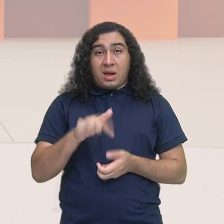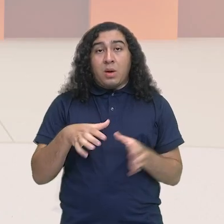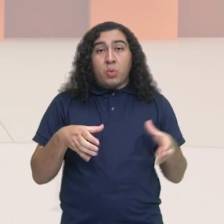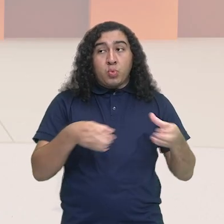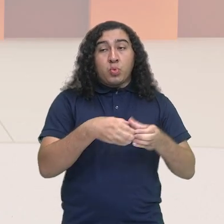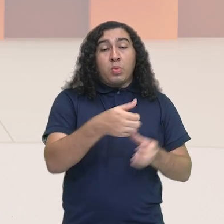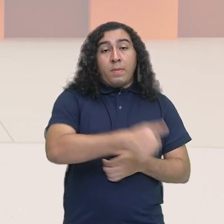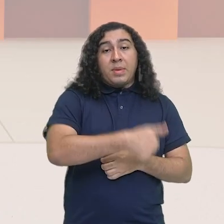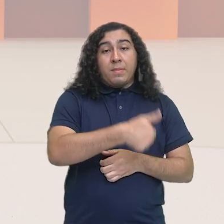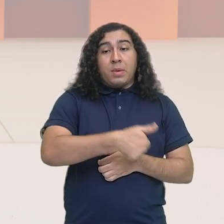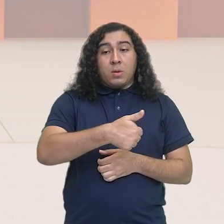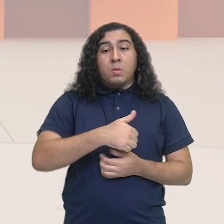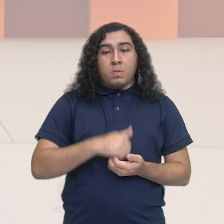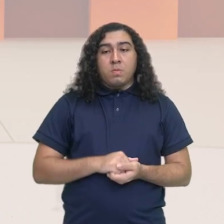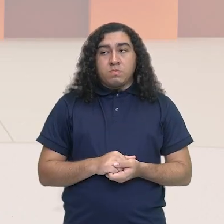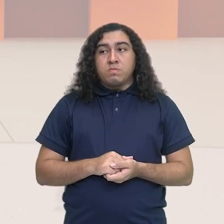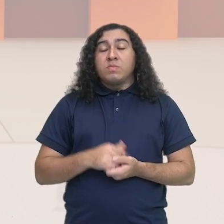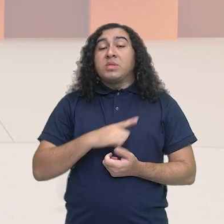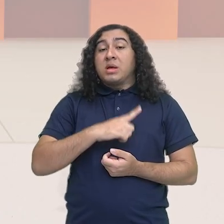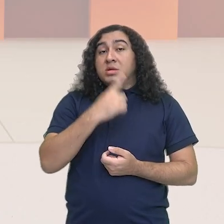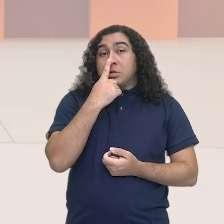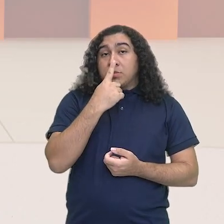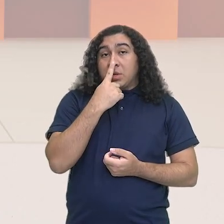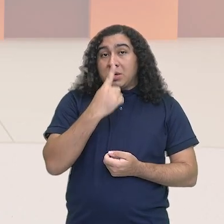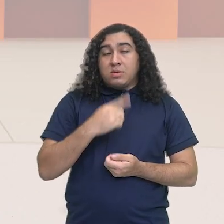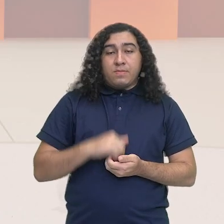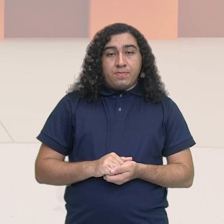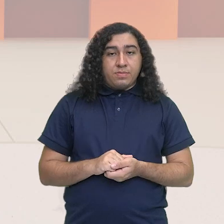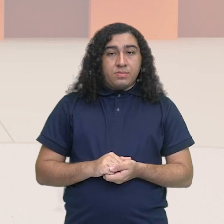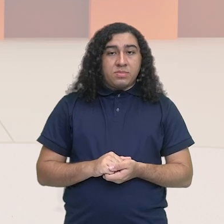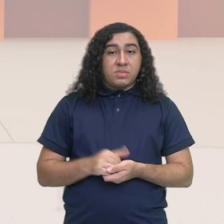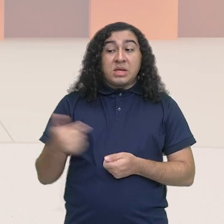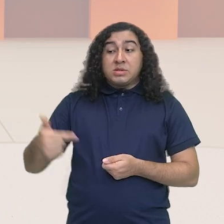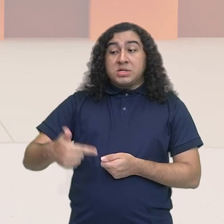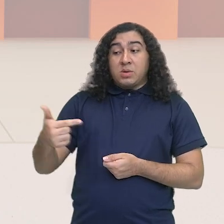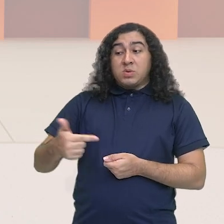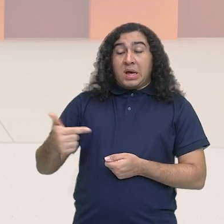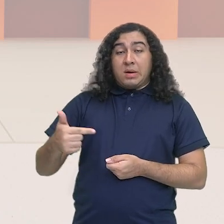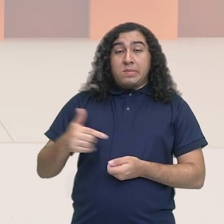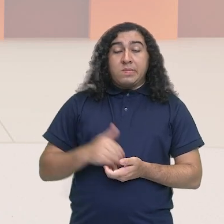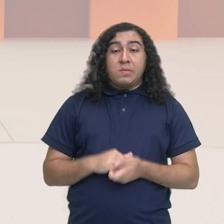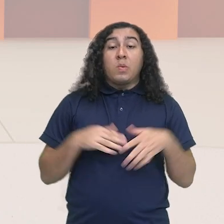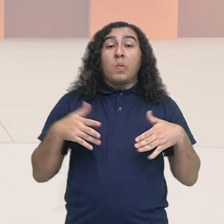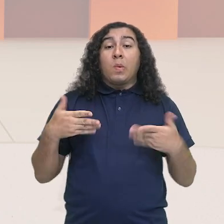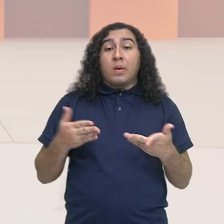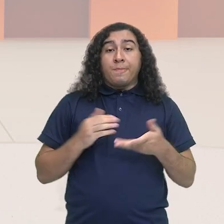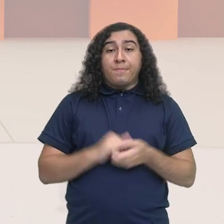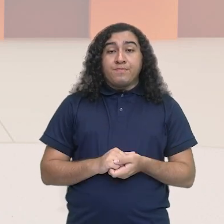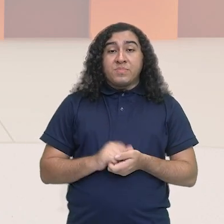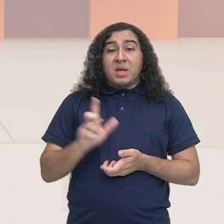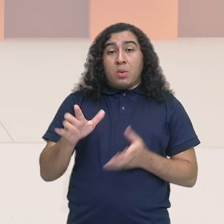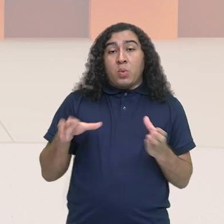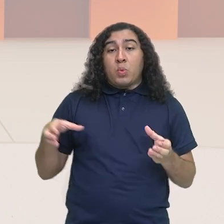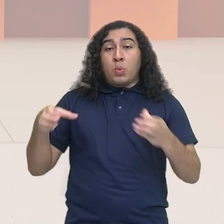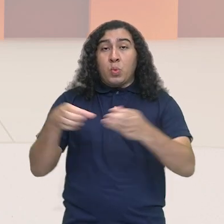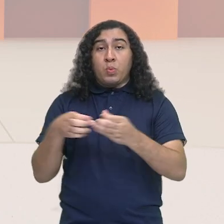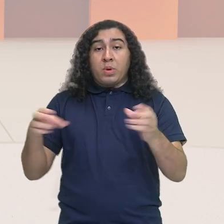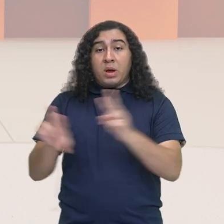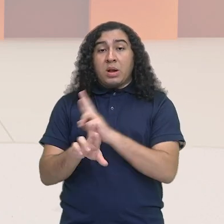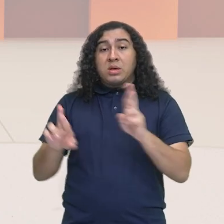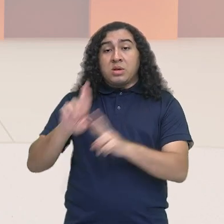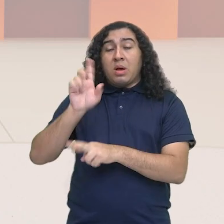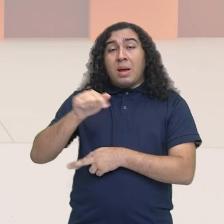Né? Vejam lá, estão mais próximos. Né? E os grupos secundários são aqueles em que as relações